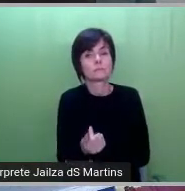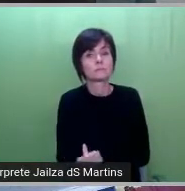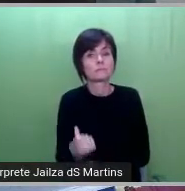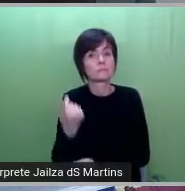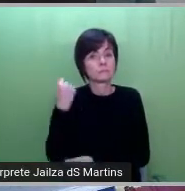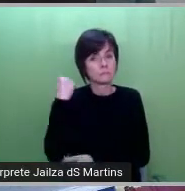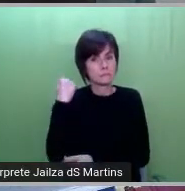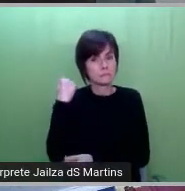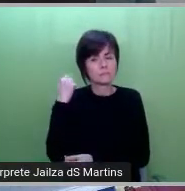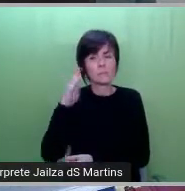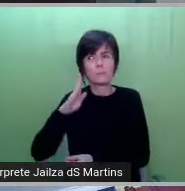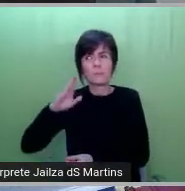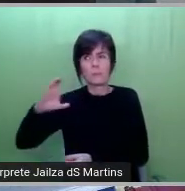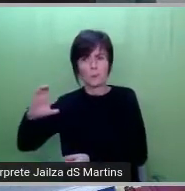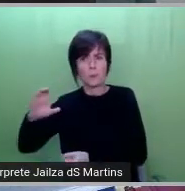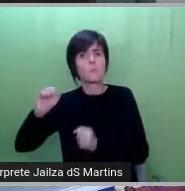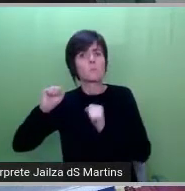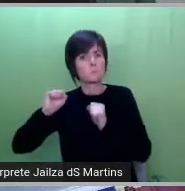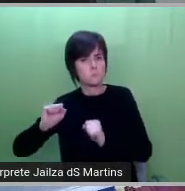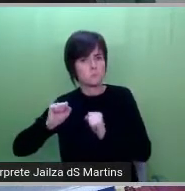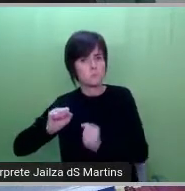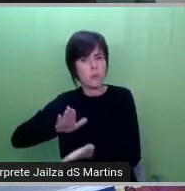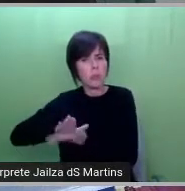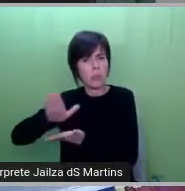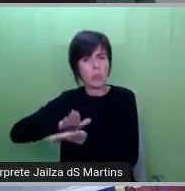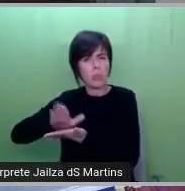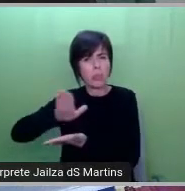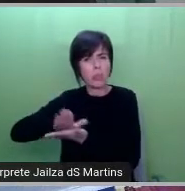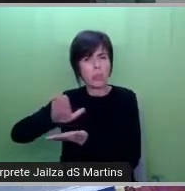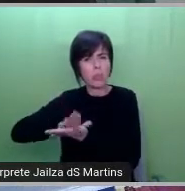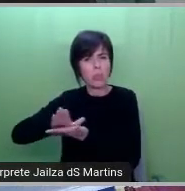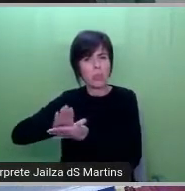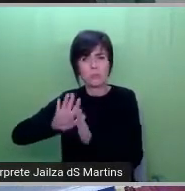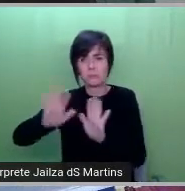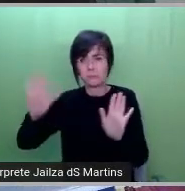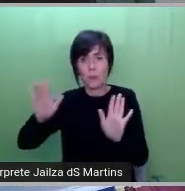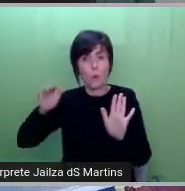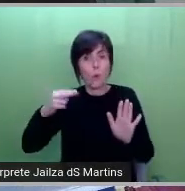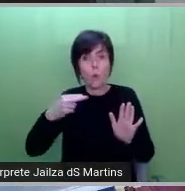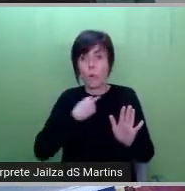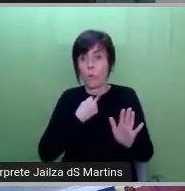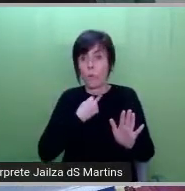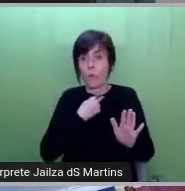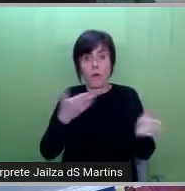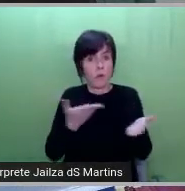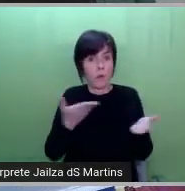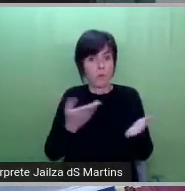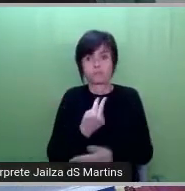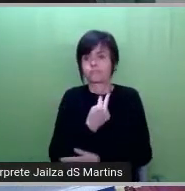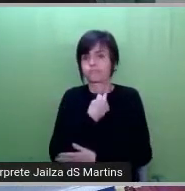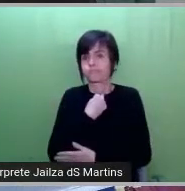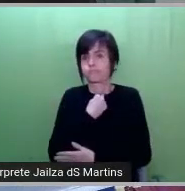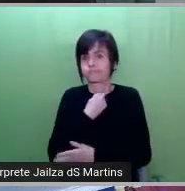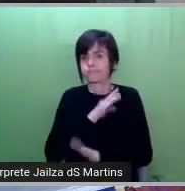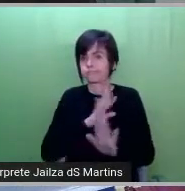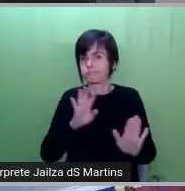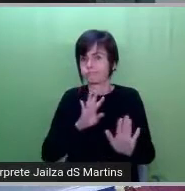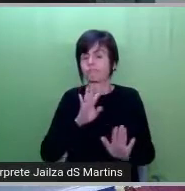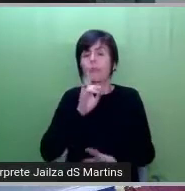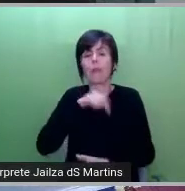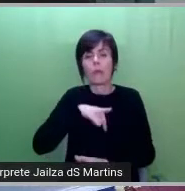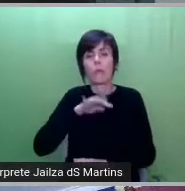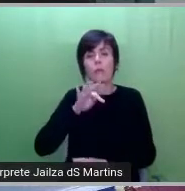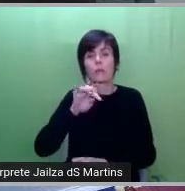Antigamente, o Banco Central podia emitir os títulos e realizar o procedimento. Hoje, não pode mais. Hoje, o Tesouro